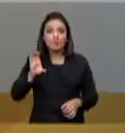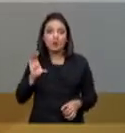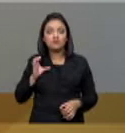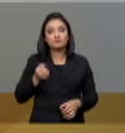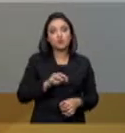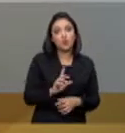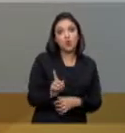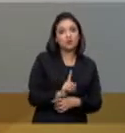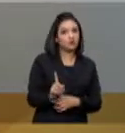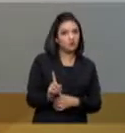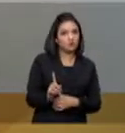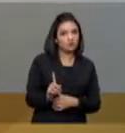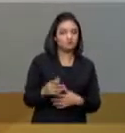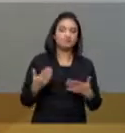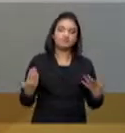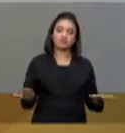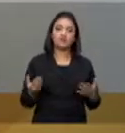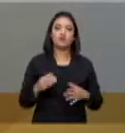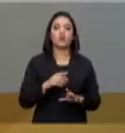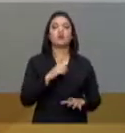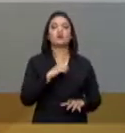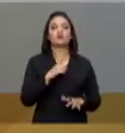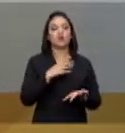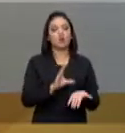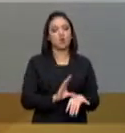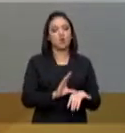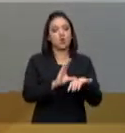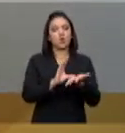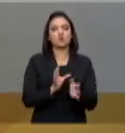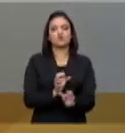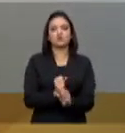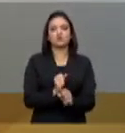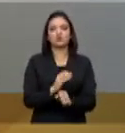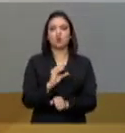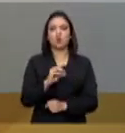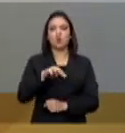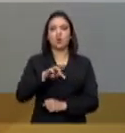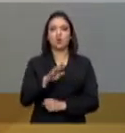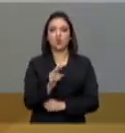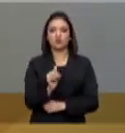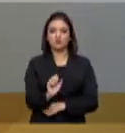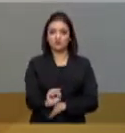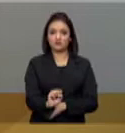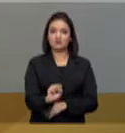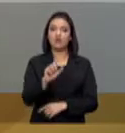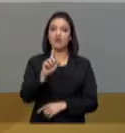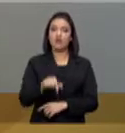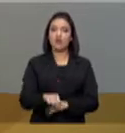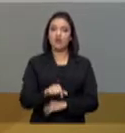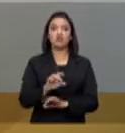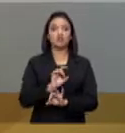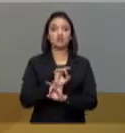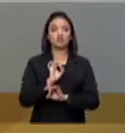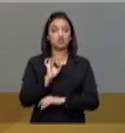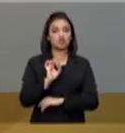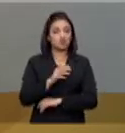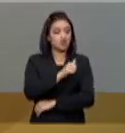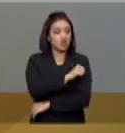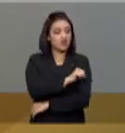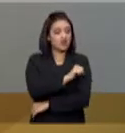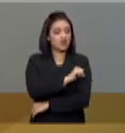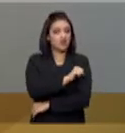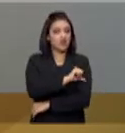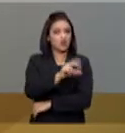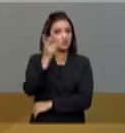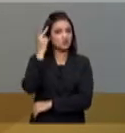de Contas, que, como ontem eu lembrei no relatório, é próprio do município do Rio de Janeiro e do município de São Paulo. E aqui